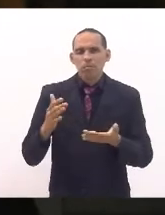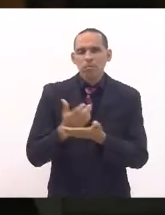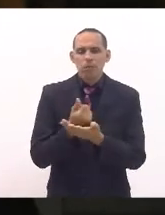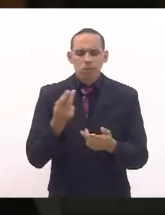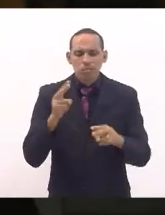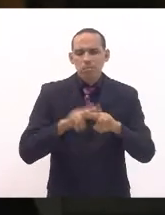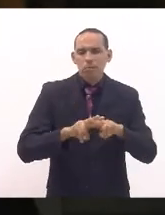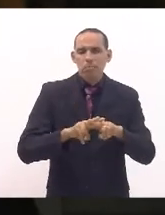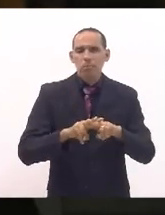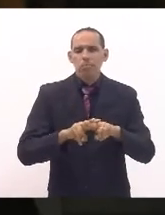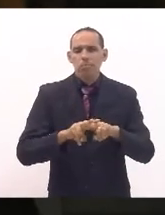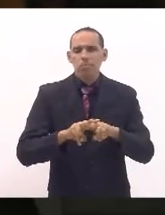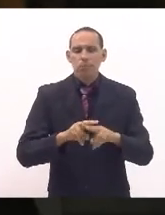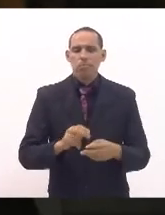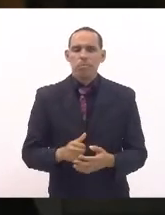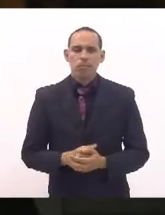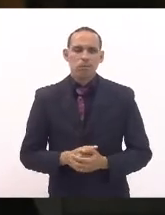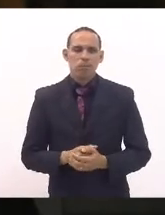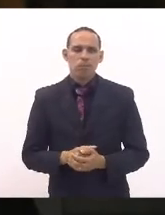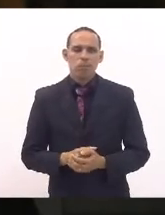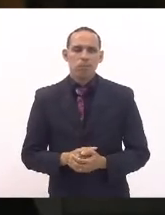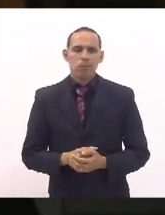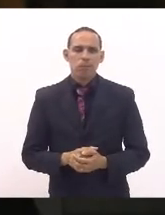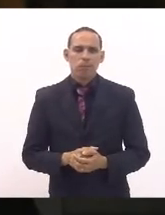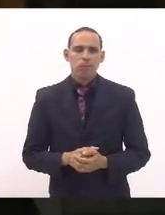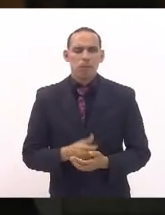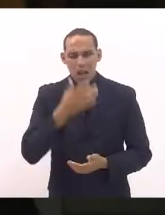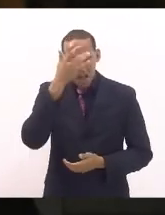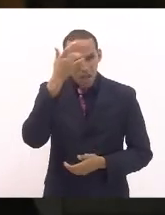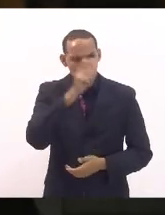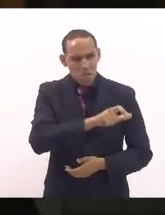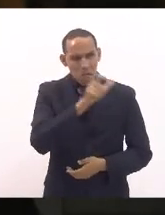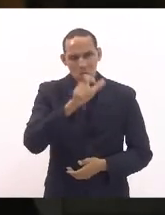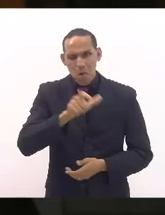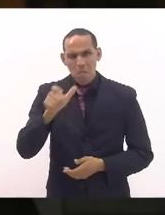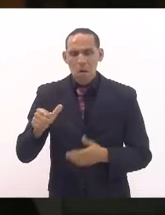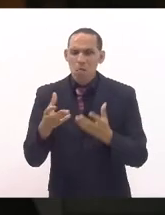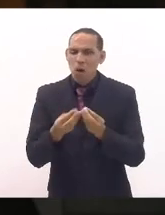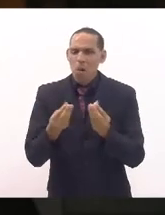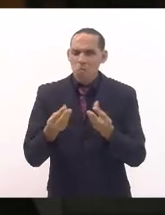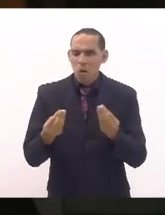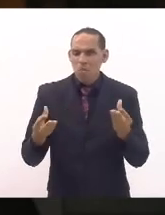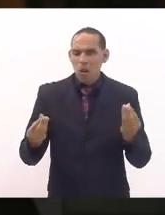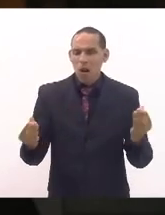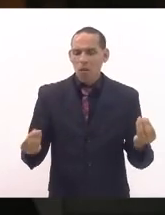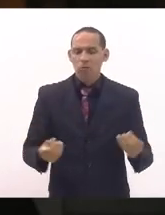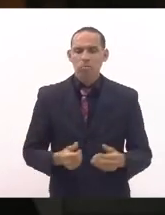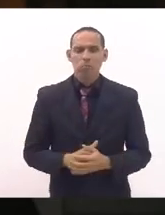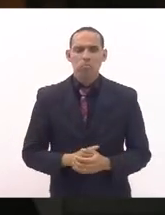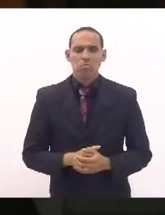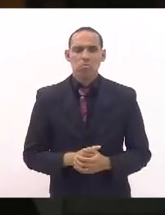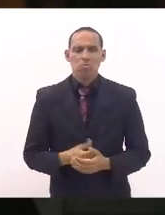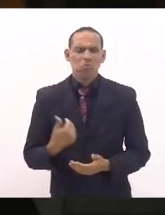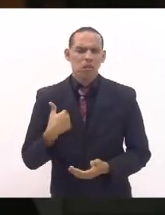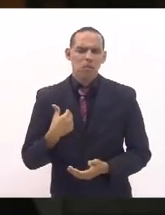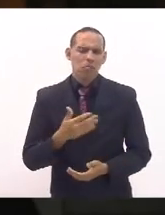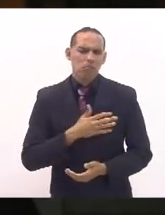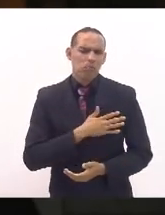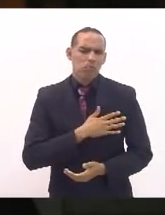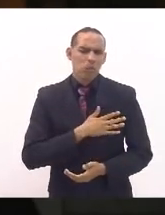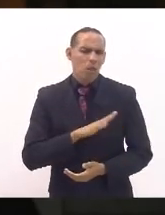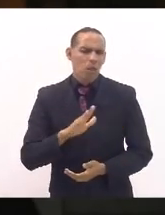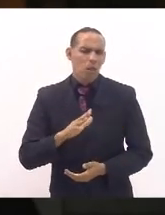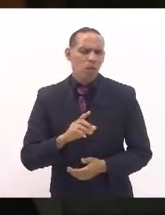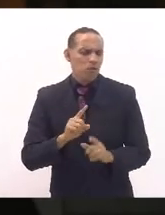prisão de uma série de pessoas. Eu jamais gosto